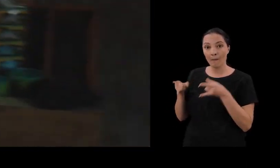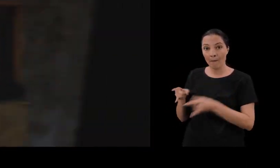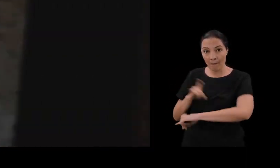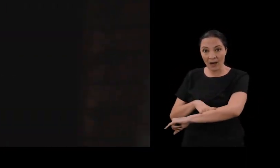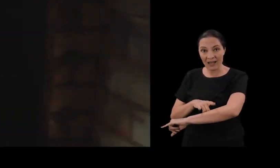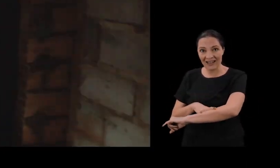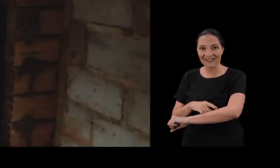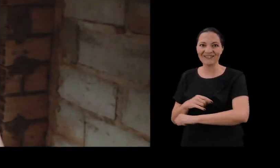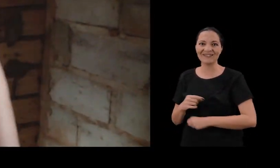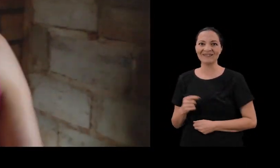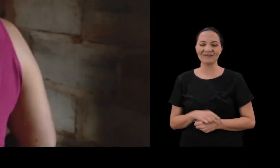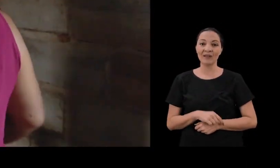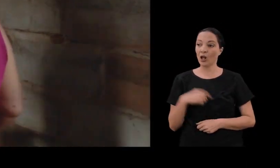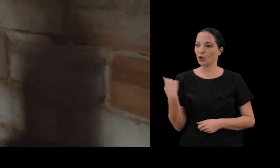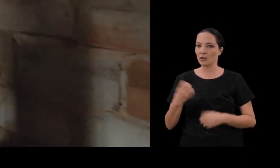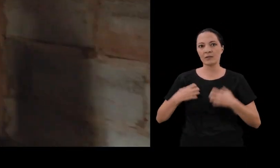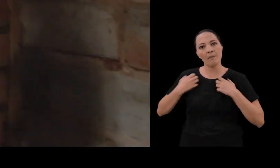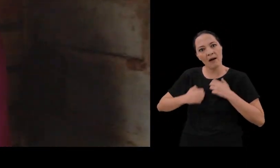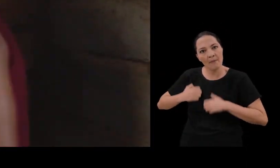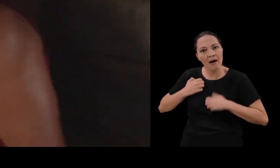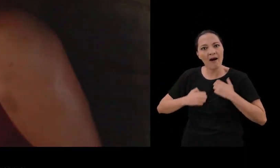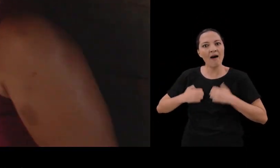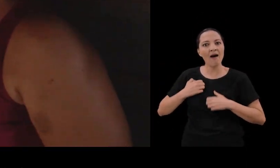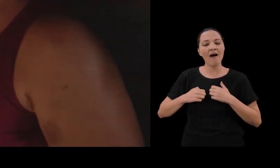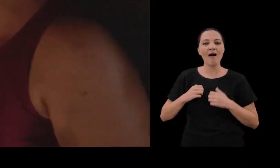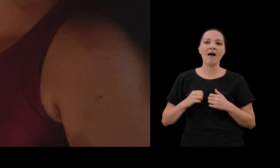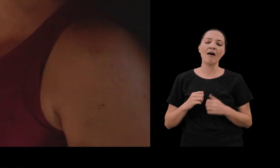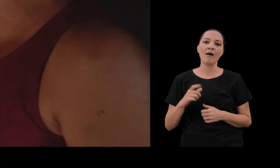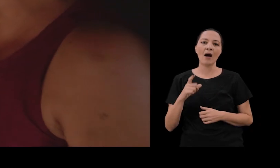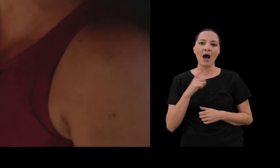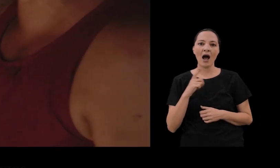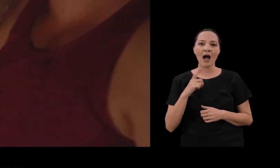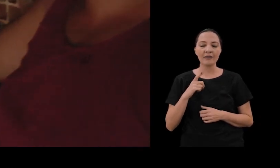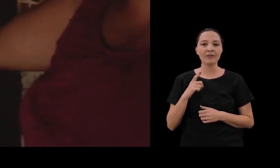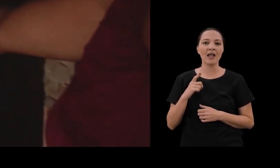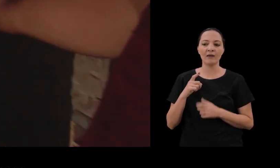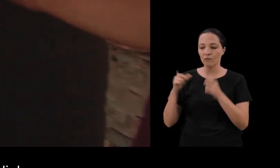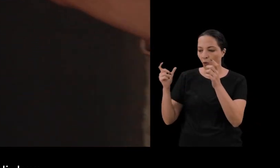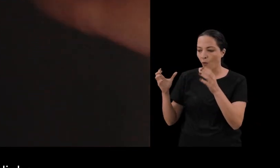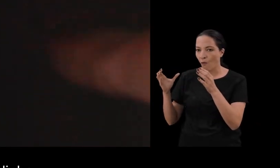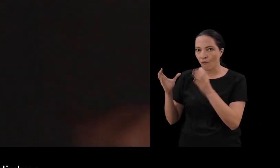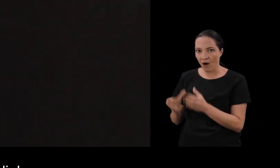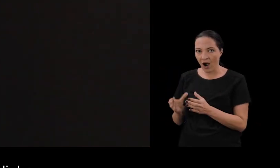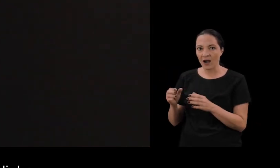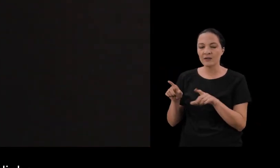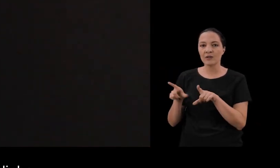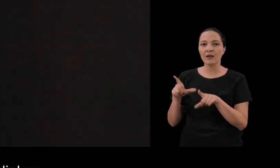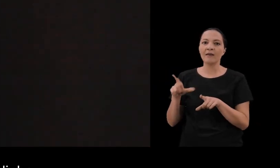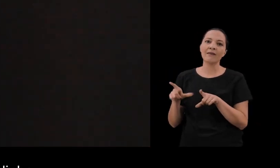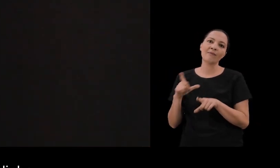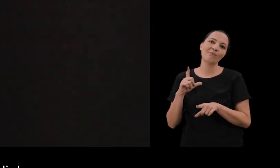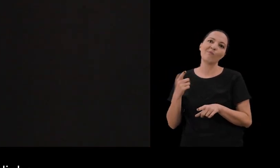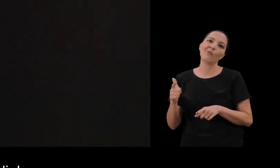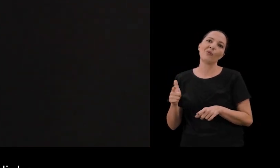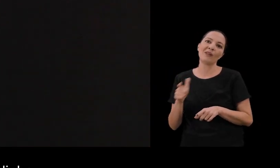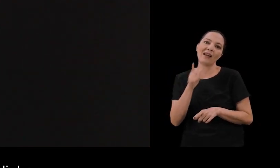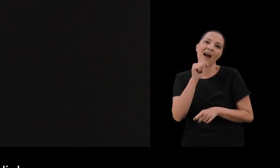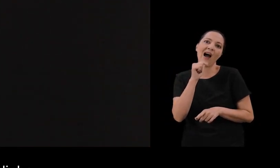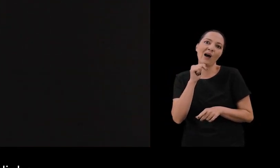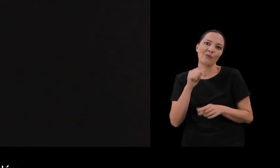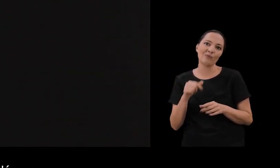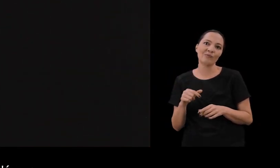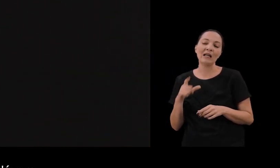banheirinho. E a gente toma banho aqui, não, só tem só vaso, porque não tem água encanada. Eu fiz as encanações tudinho, mas não tem água